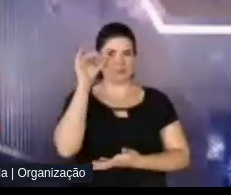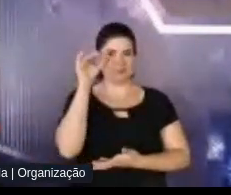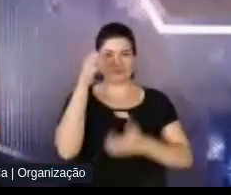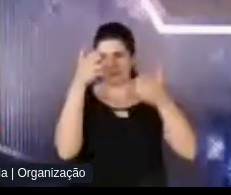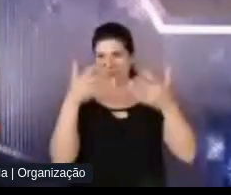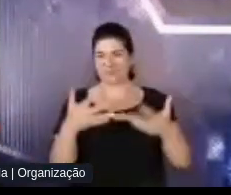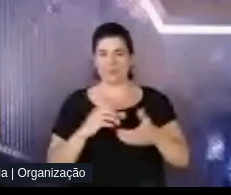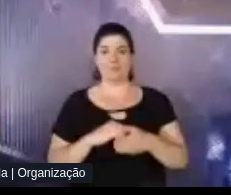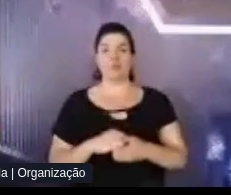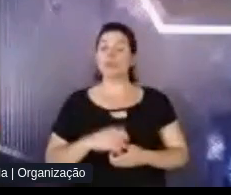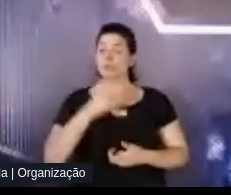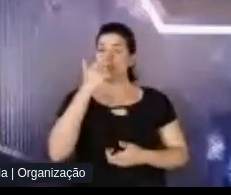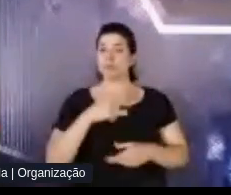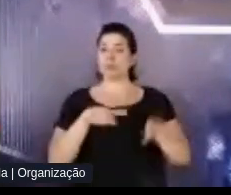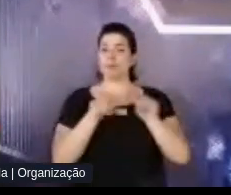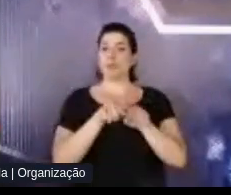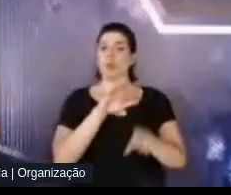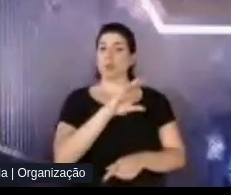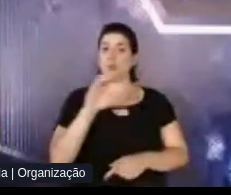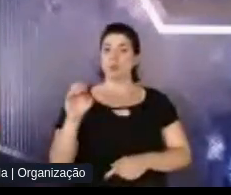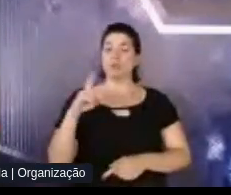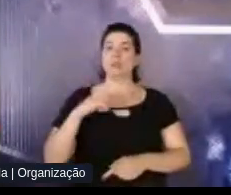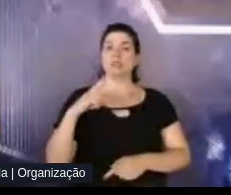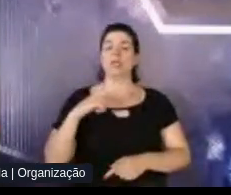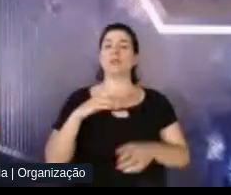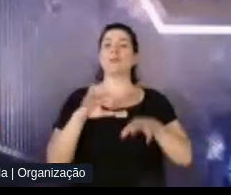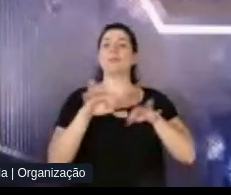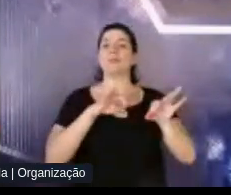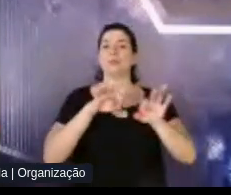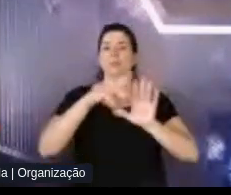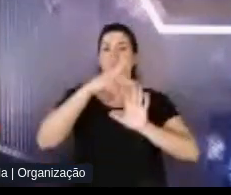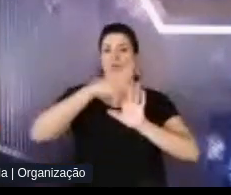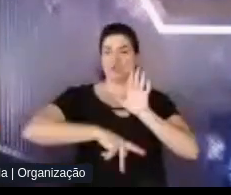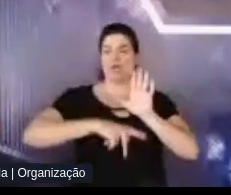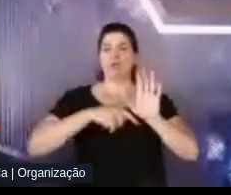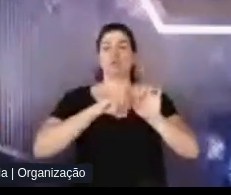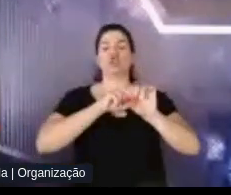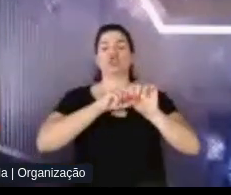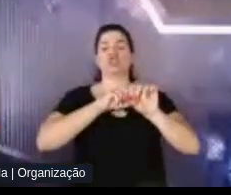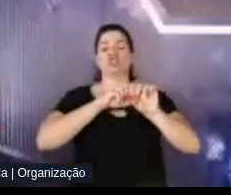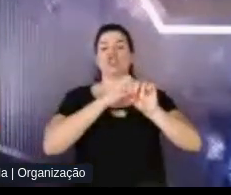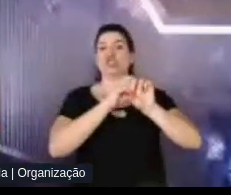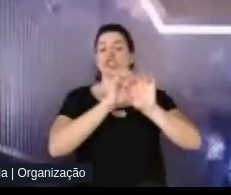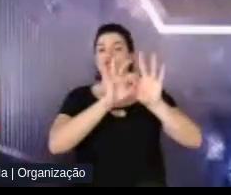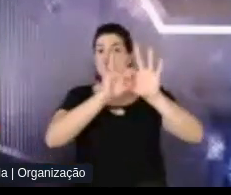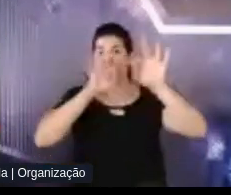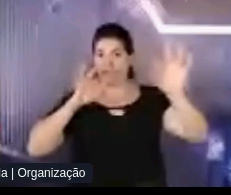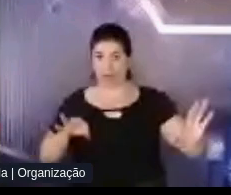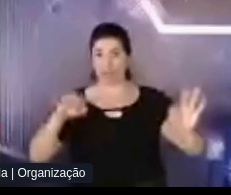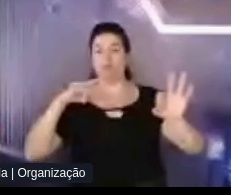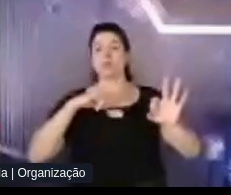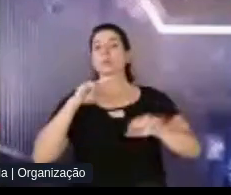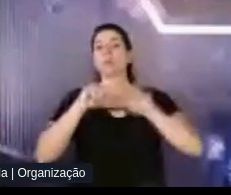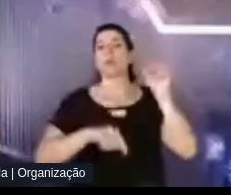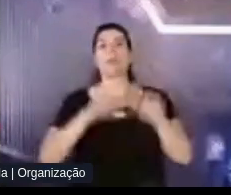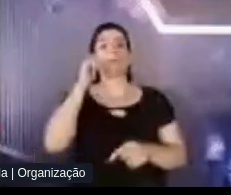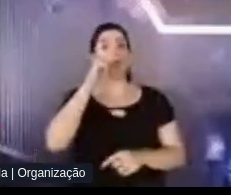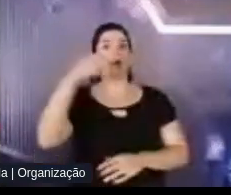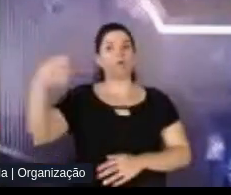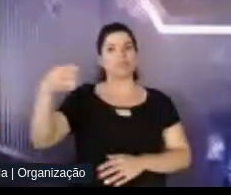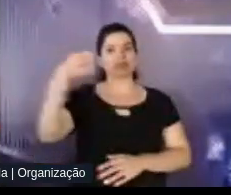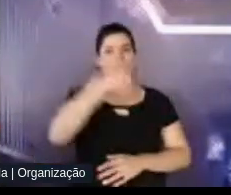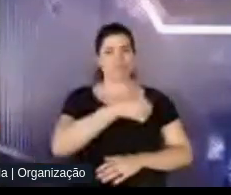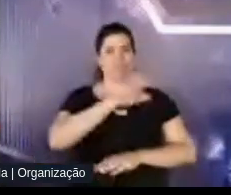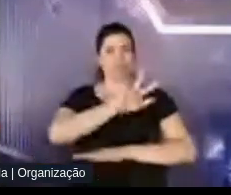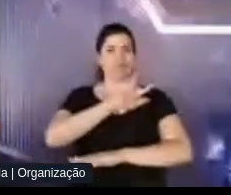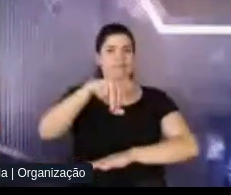eu também sou coordenadora de um projeto de extensão da universidade, que é o Minerva Digitais. É um projeto que ele visa o empoderamento de mulheres nas áreas